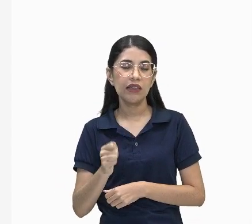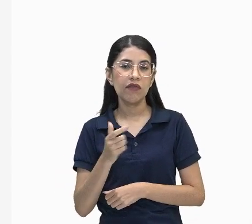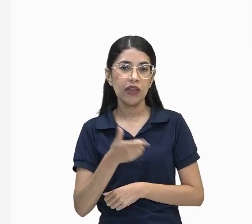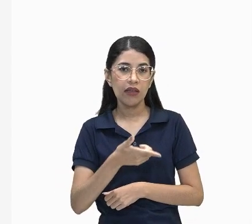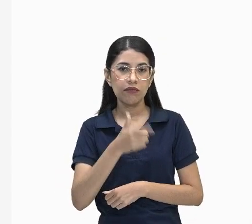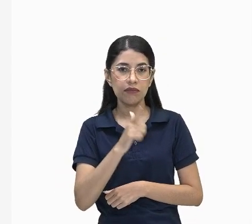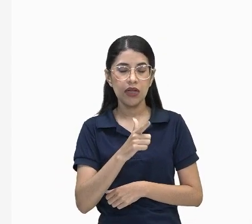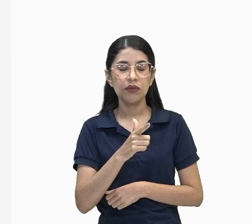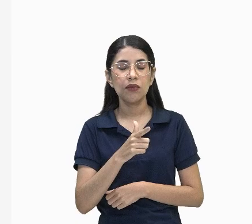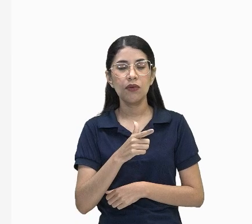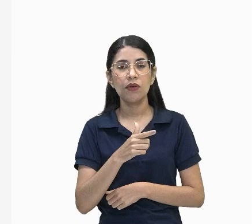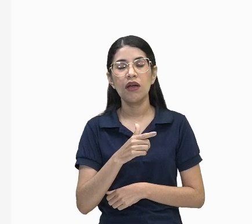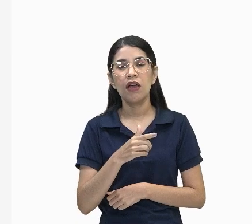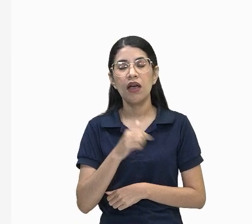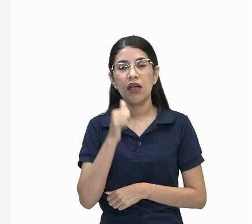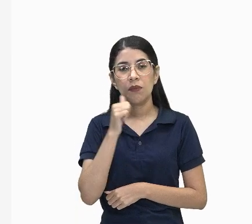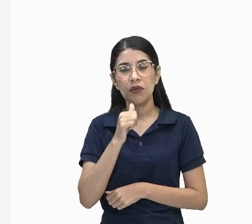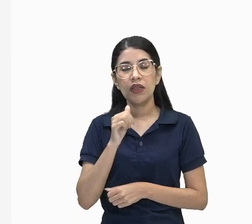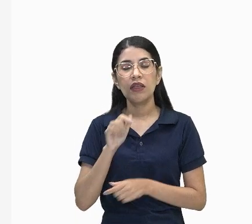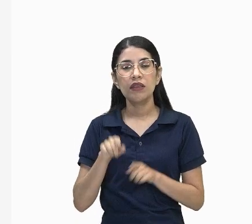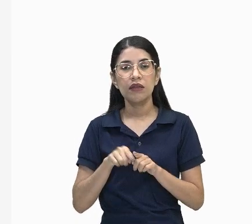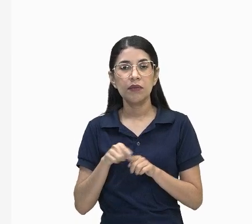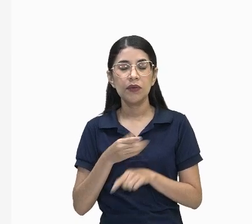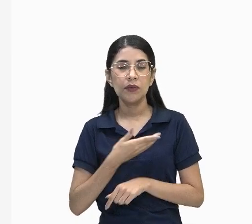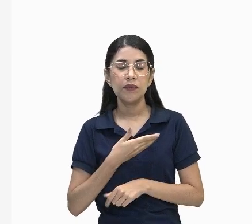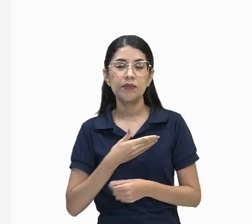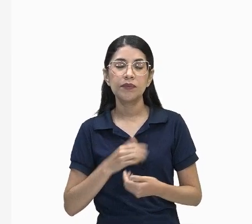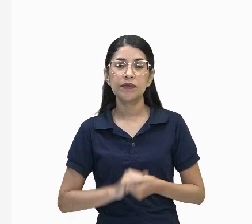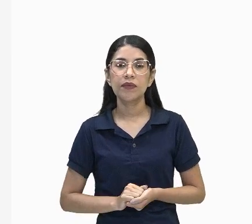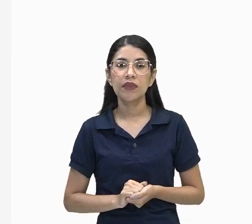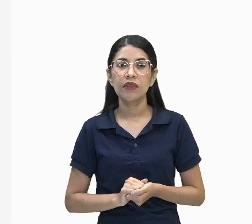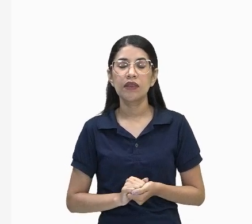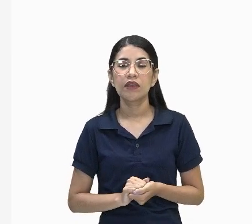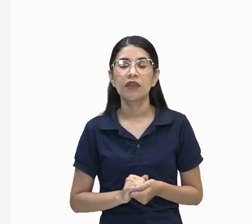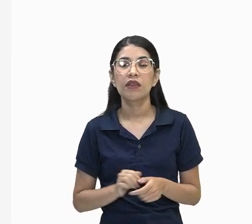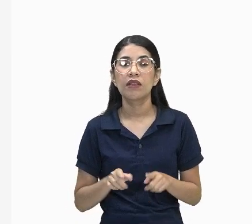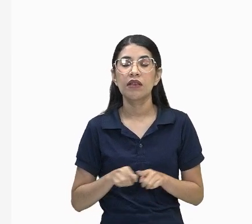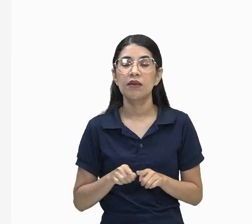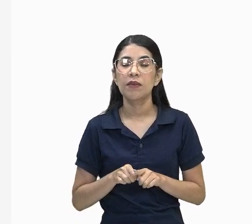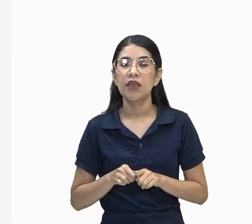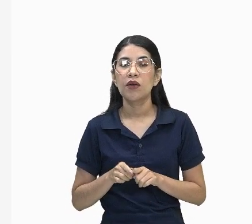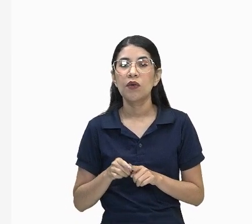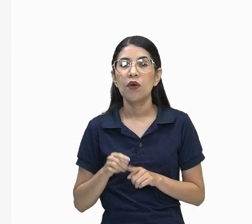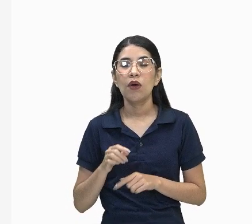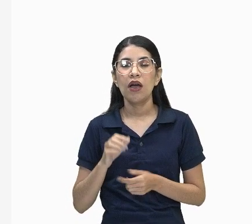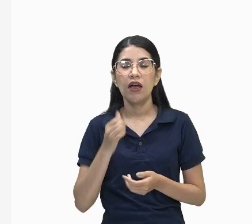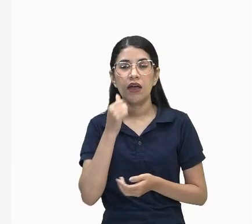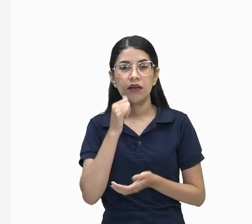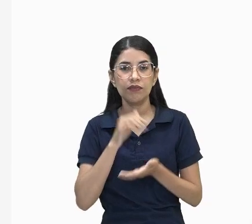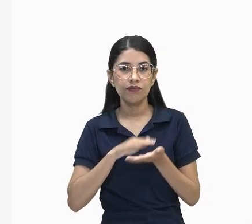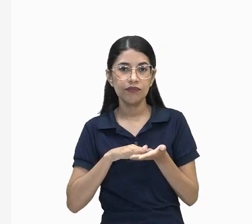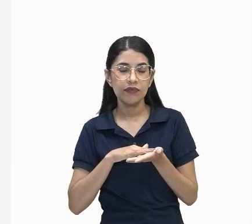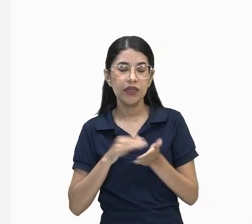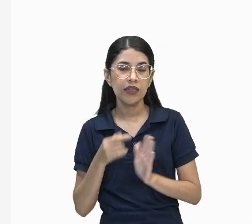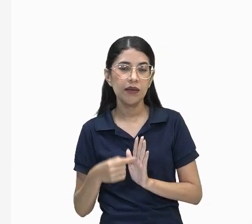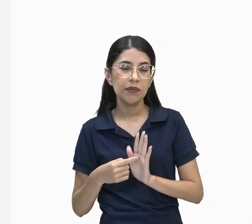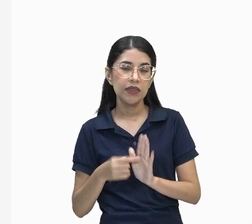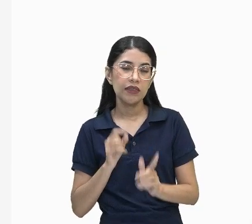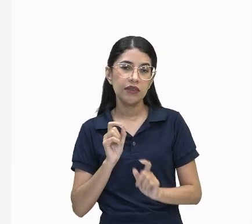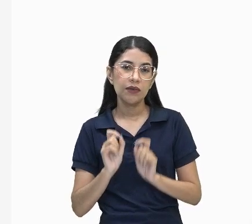Então, o conto A Cartomante, de Machado de Assis, que foi escrito aí no século XIX, no Rio de Janeiro, vai